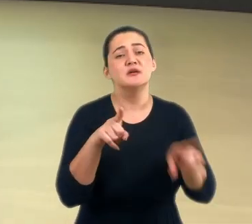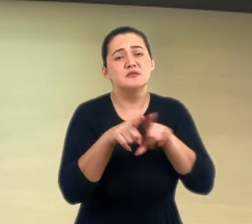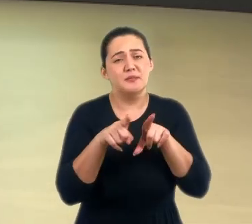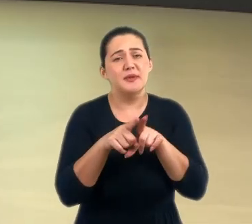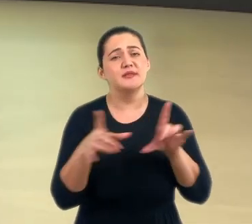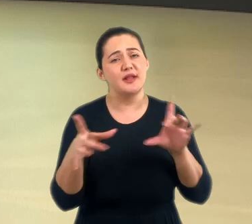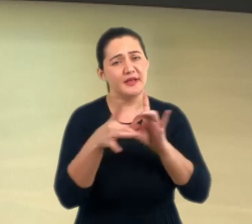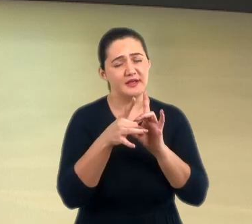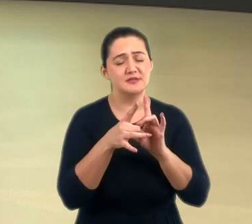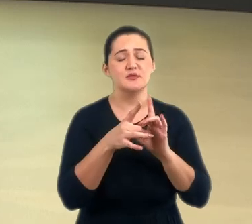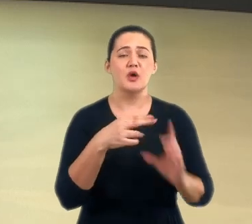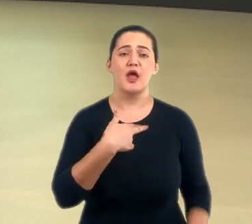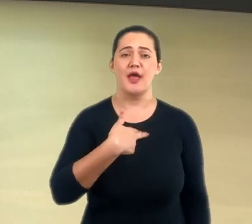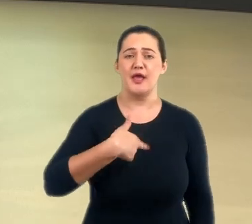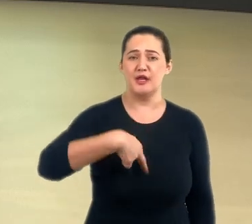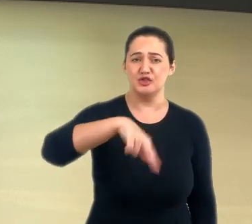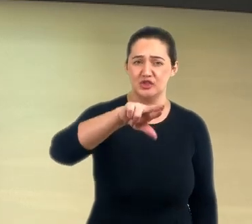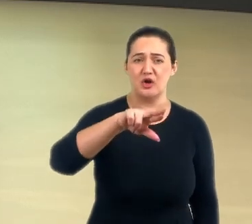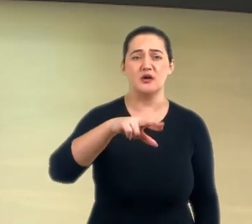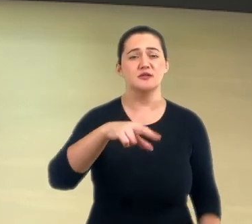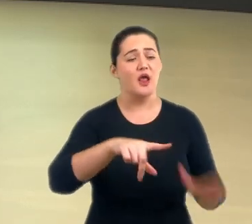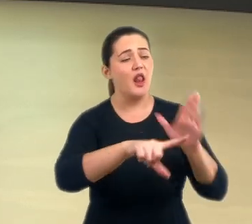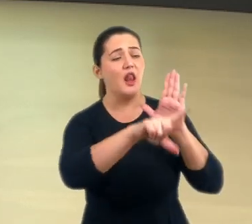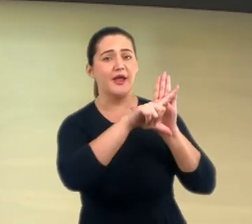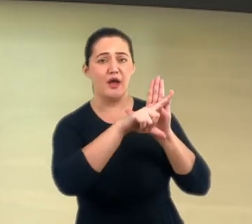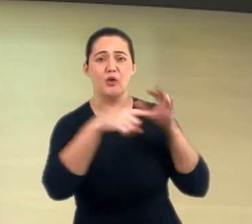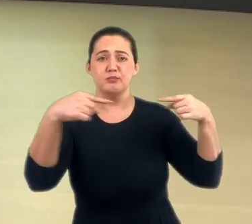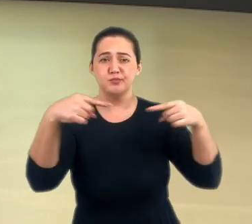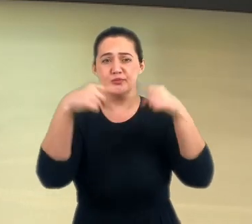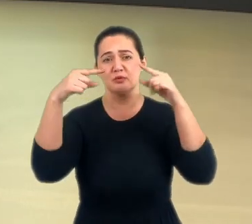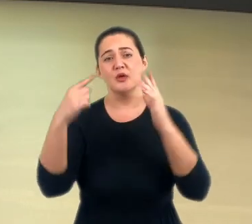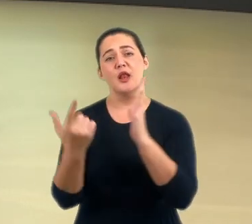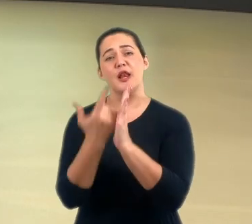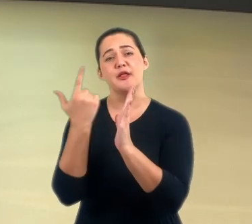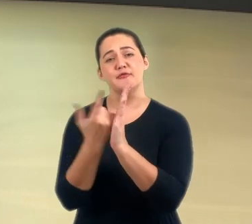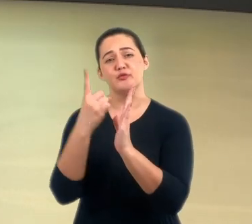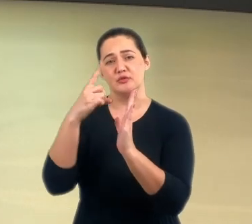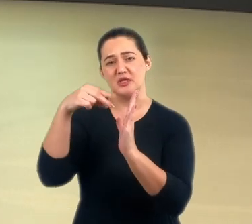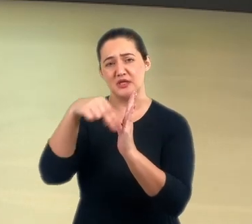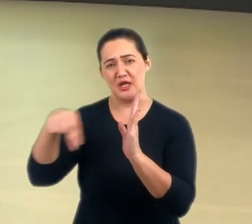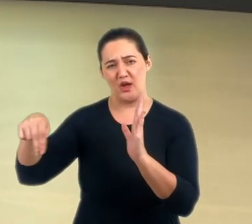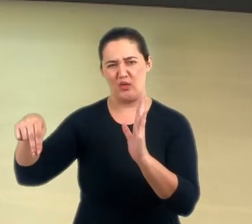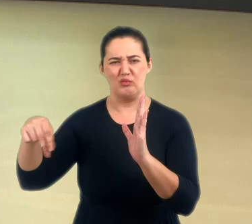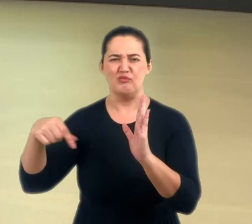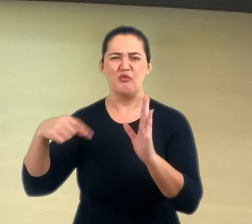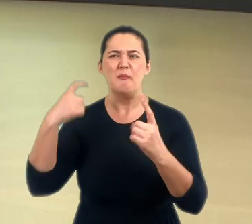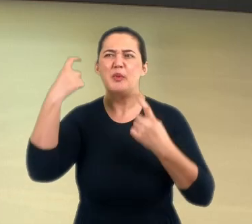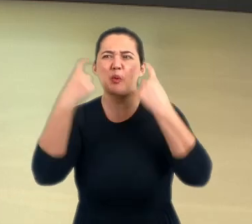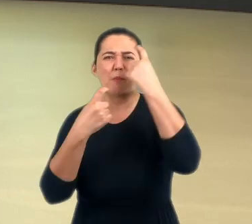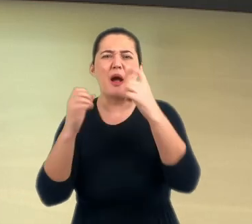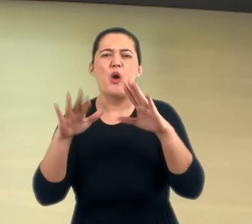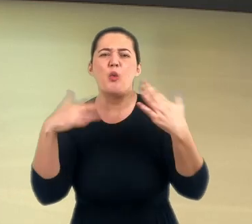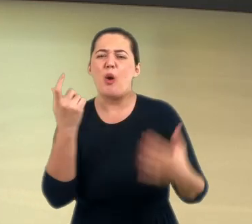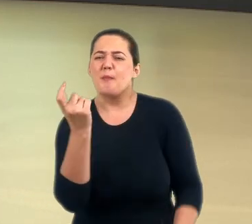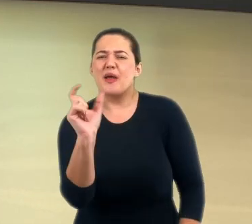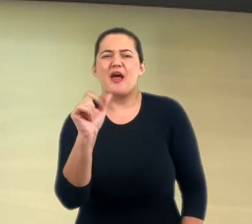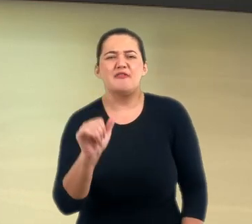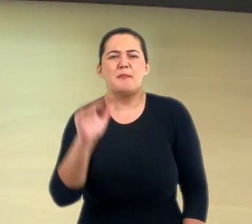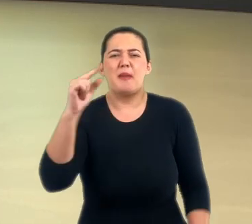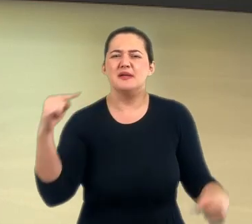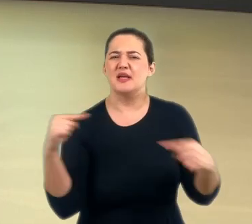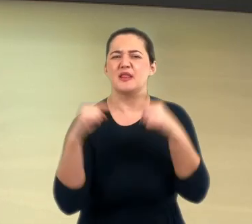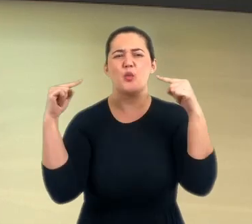relação religiosa e legal com todo o capítulo de Daniel. Então eu não me preocuparia muito com isso, em eleger qual